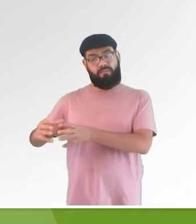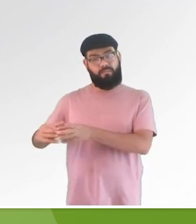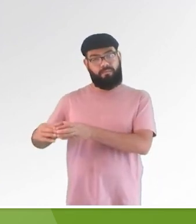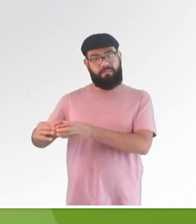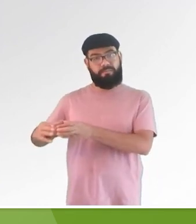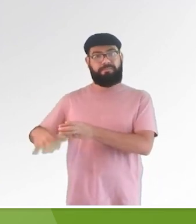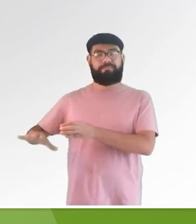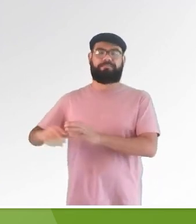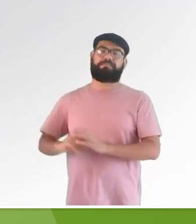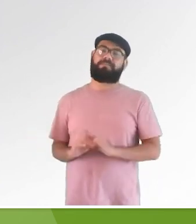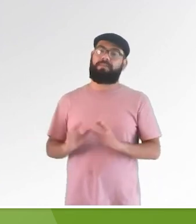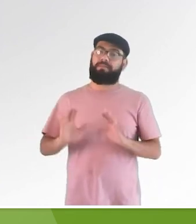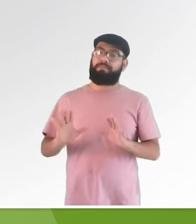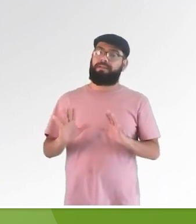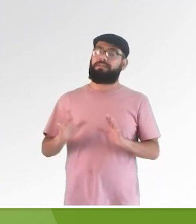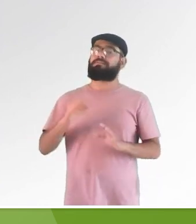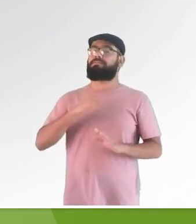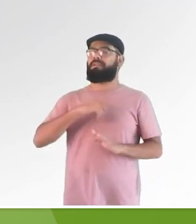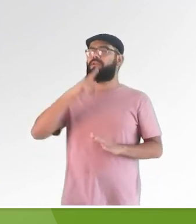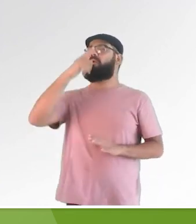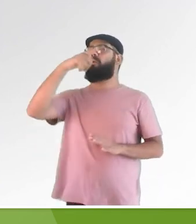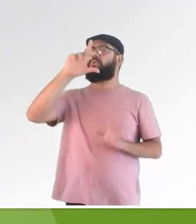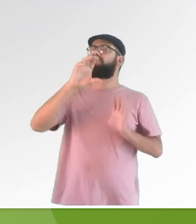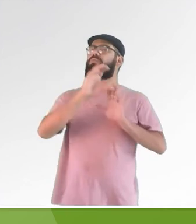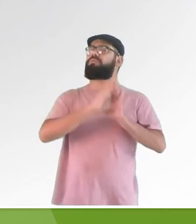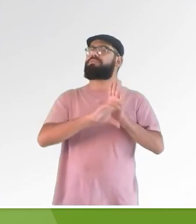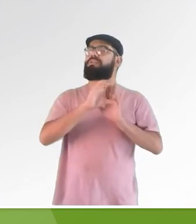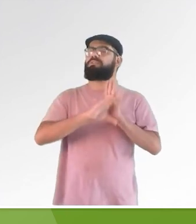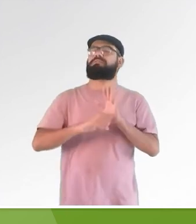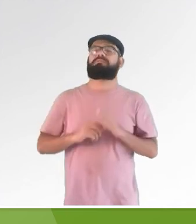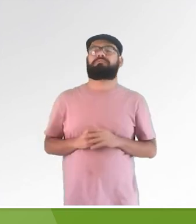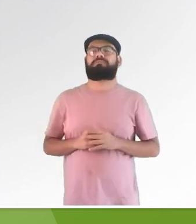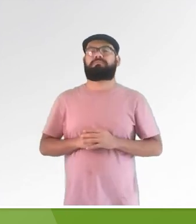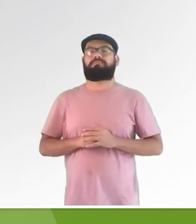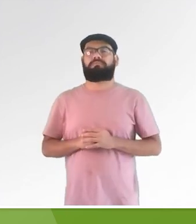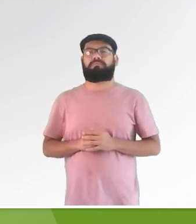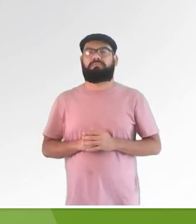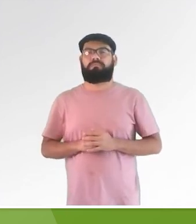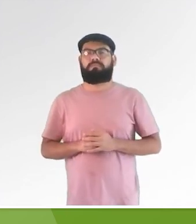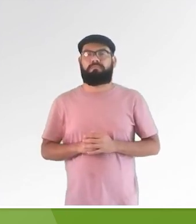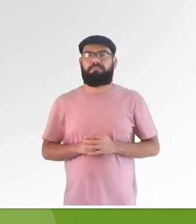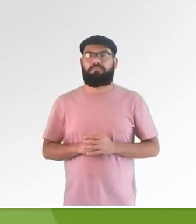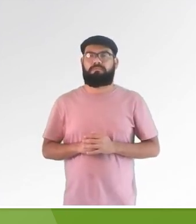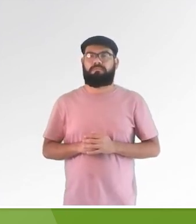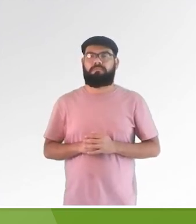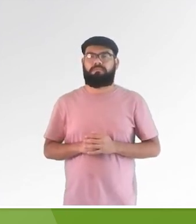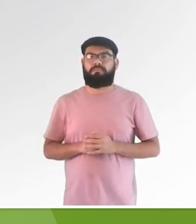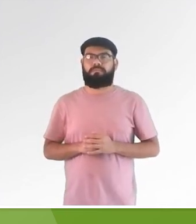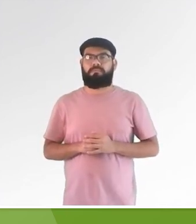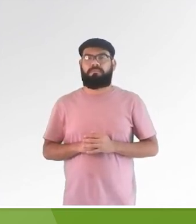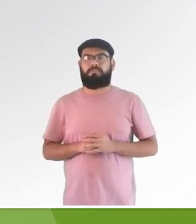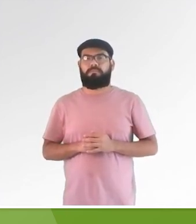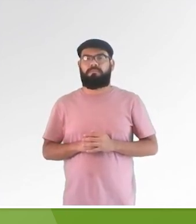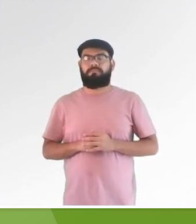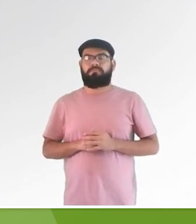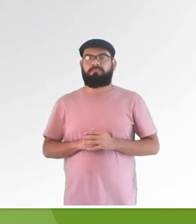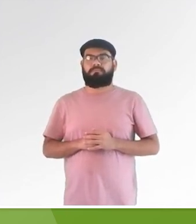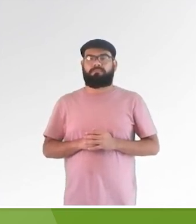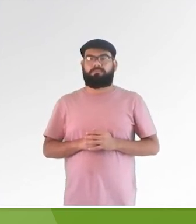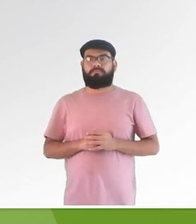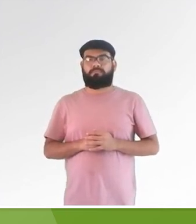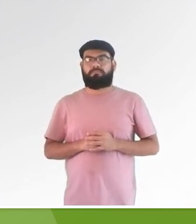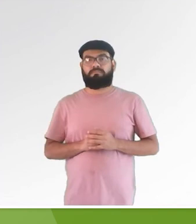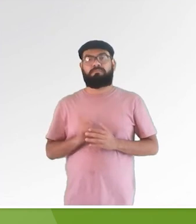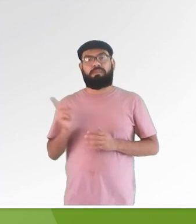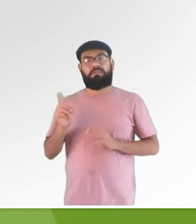Porém, existem outros conceitos relacionados, né, à ancestralidade, né, à filogenia e tudo mais, mas esse é um dos conceitos